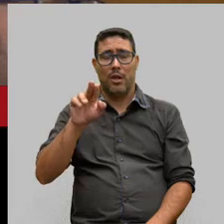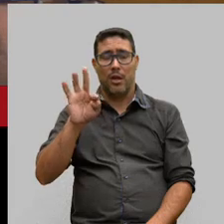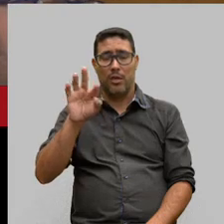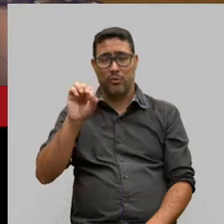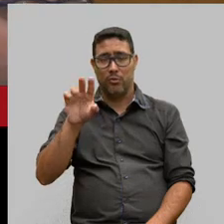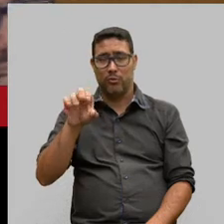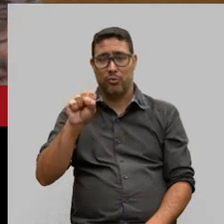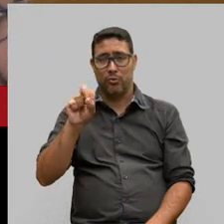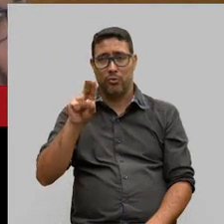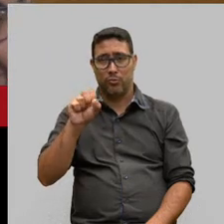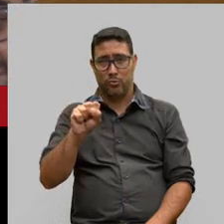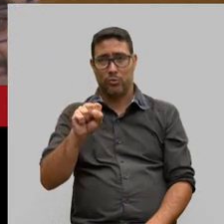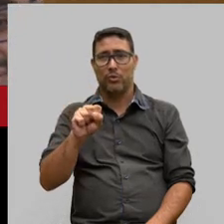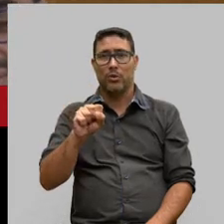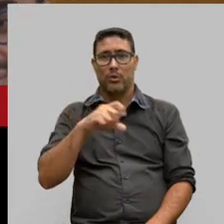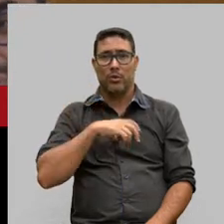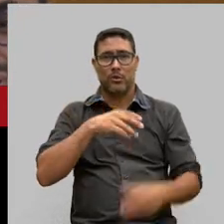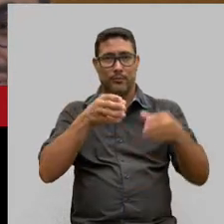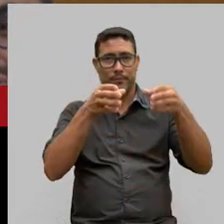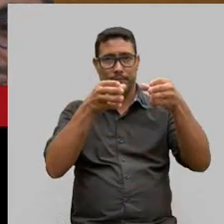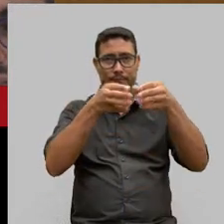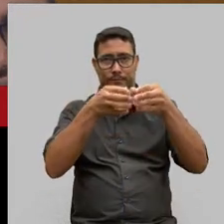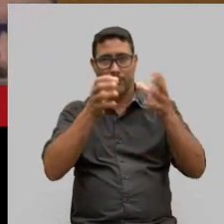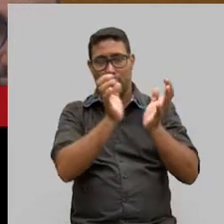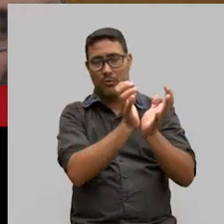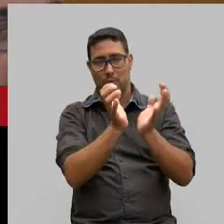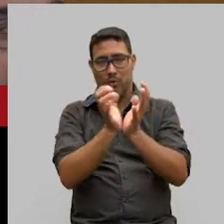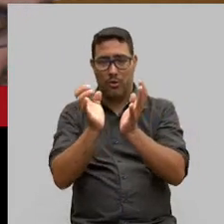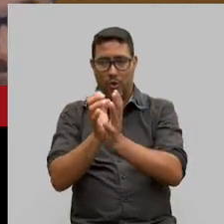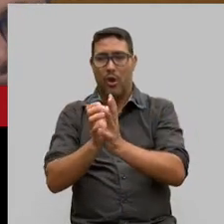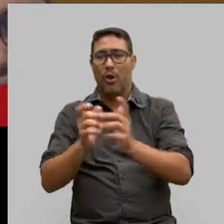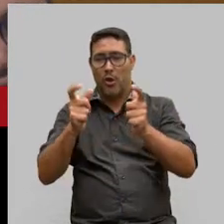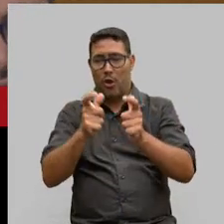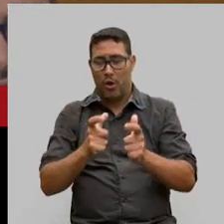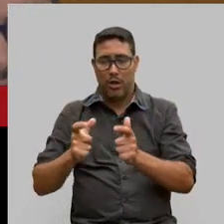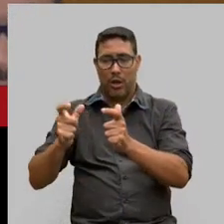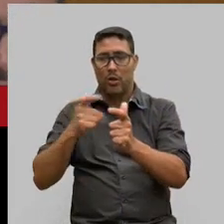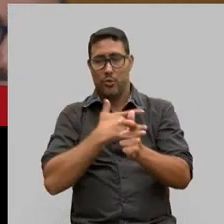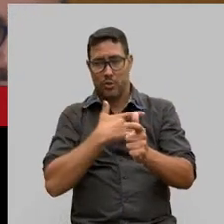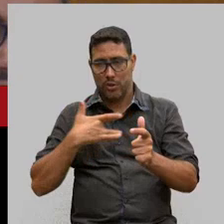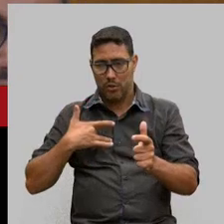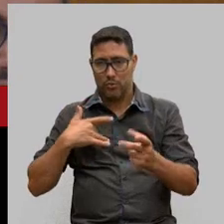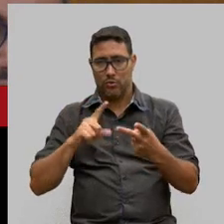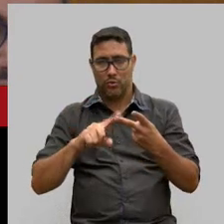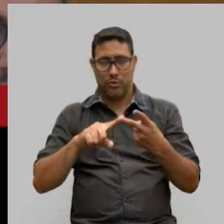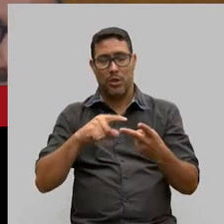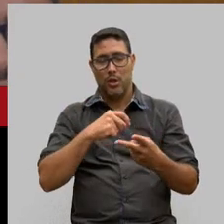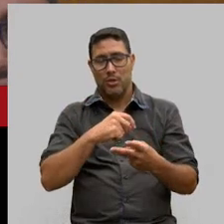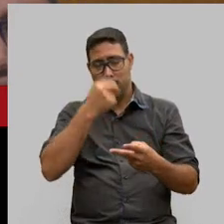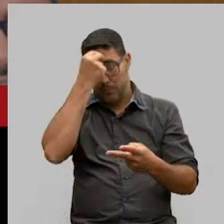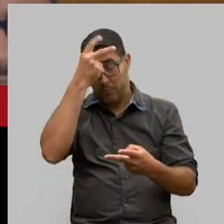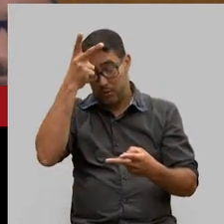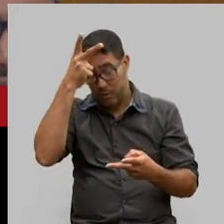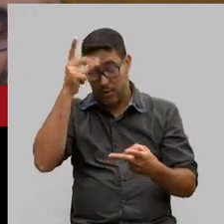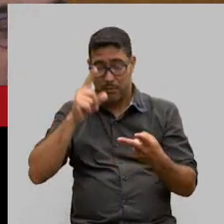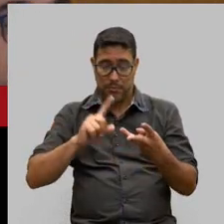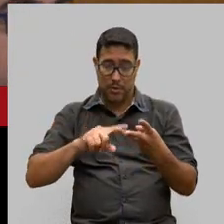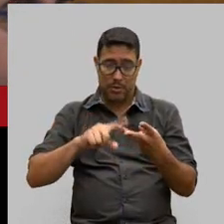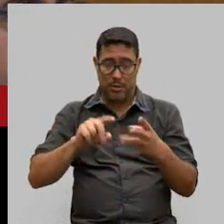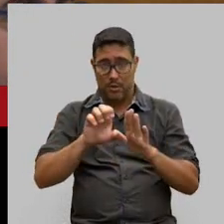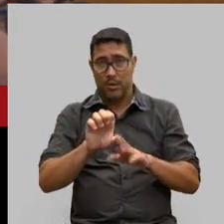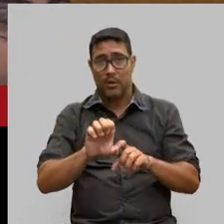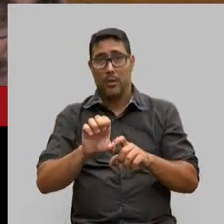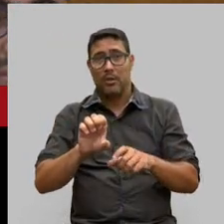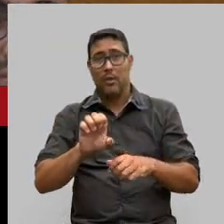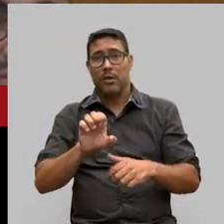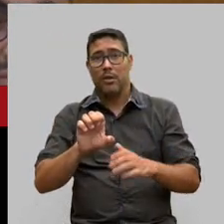isso são comissões locais de saúde comissões distritais comissões municipais comissões estaduais ual